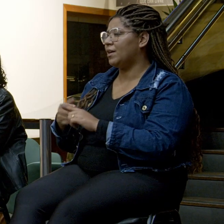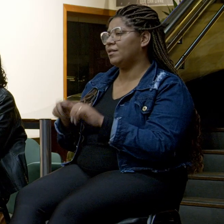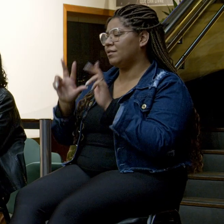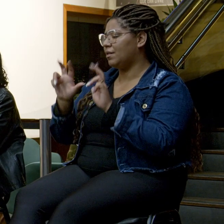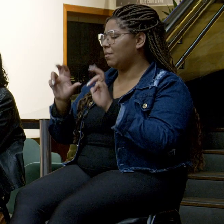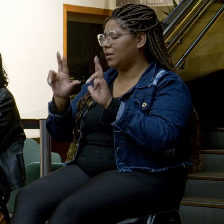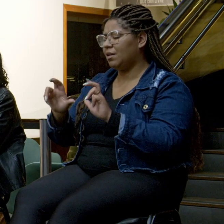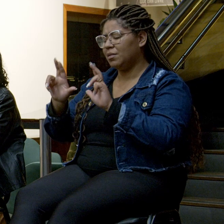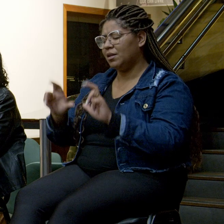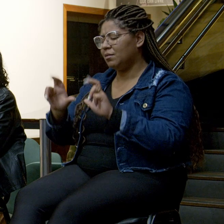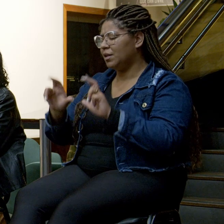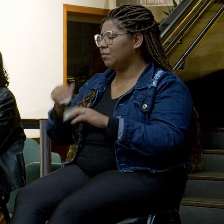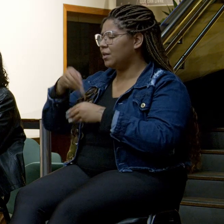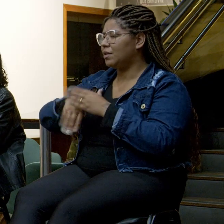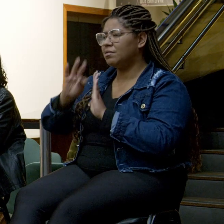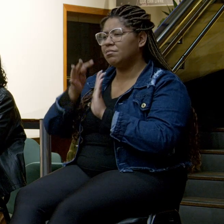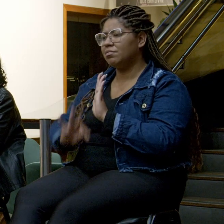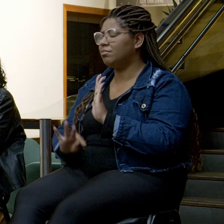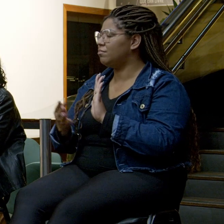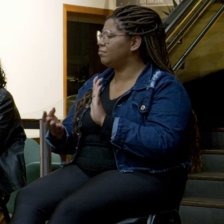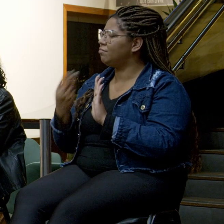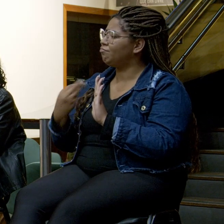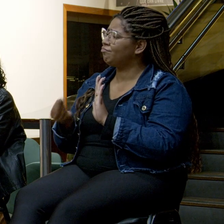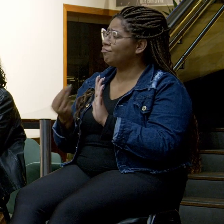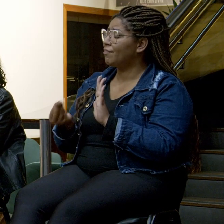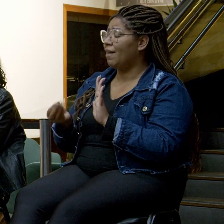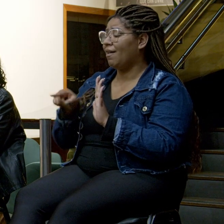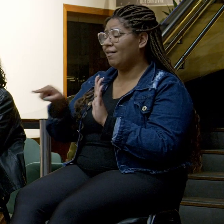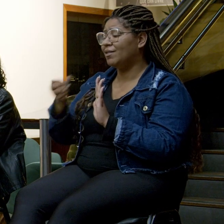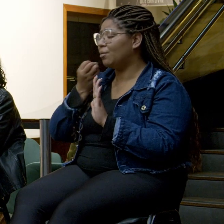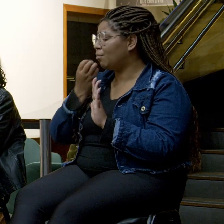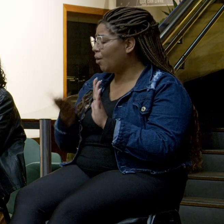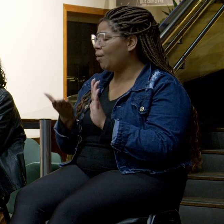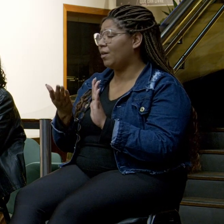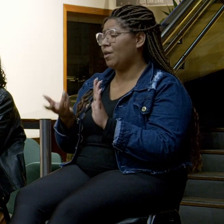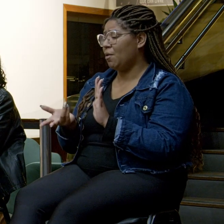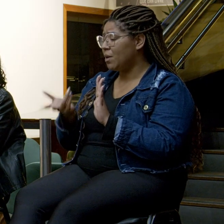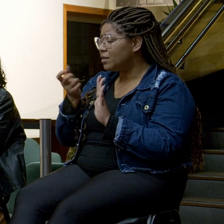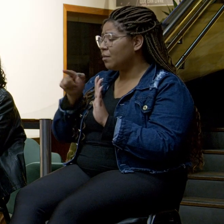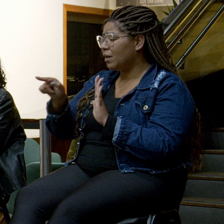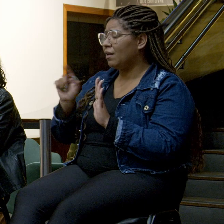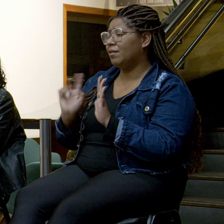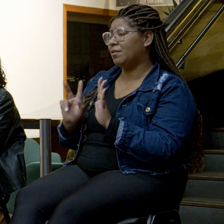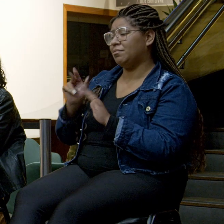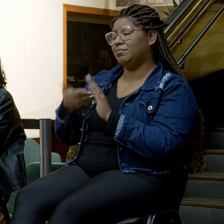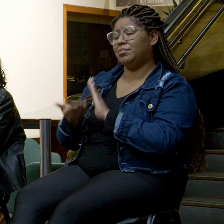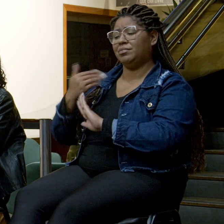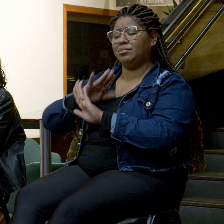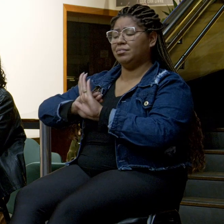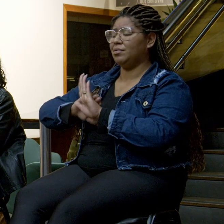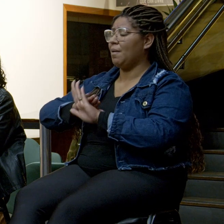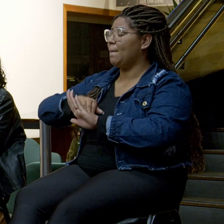ficam fazendo ruído aqui nesse negócio? Ela é tão bonita, ela é competente. E ficava vindo. Lógico que eram os mesmos caras